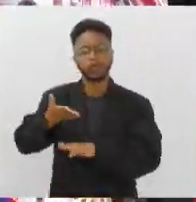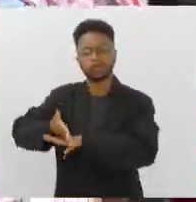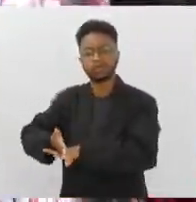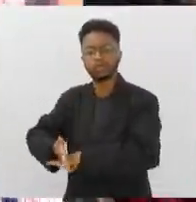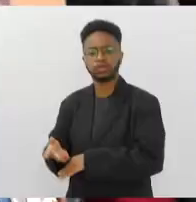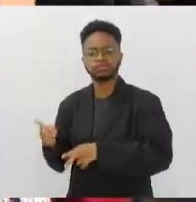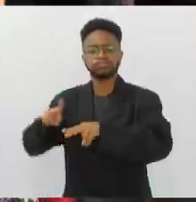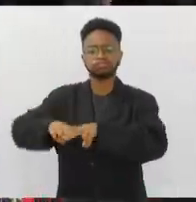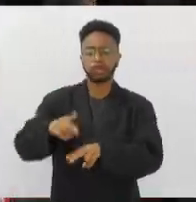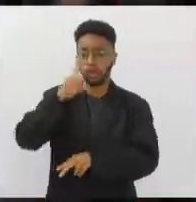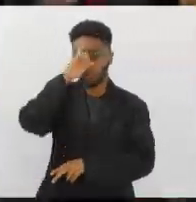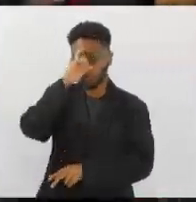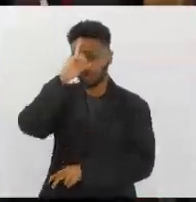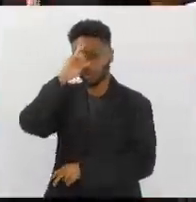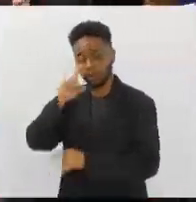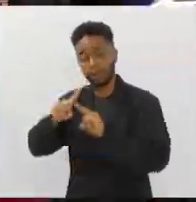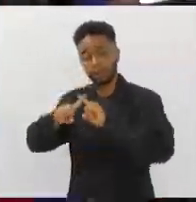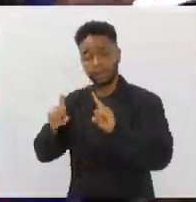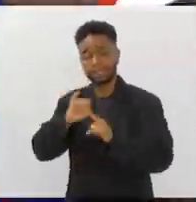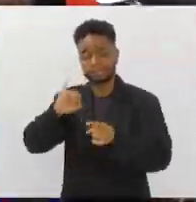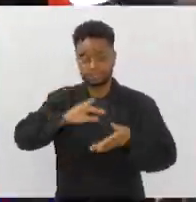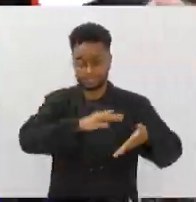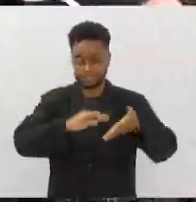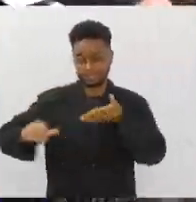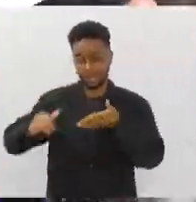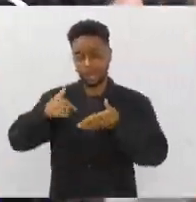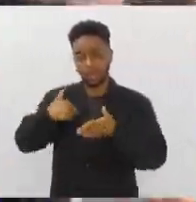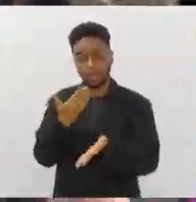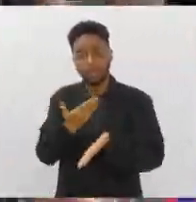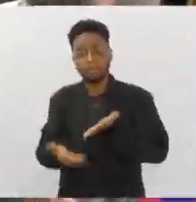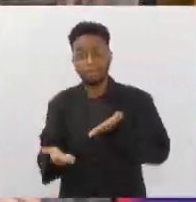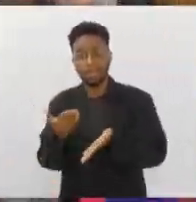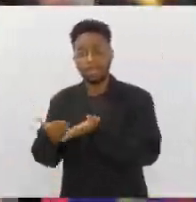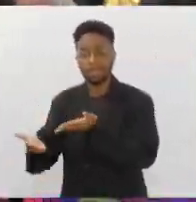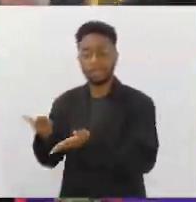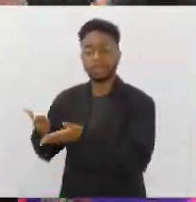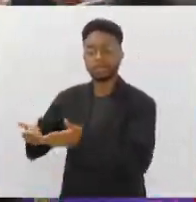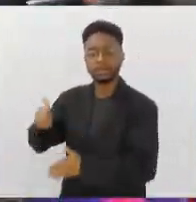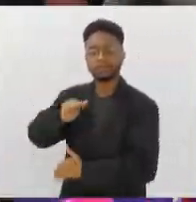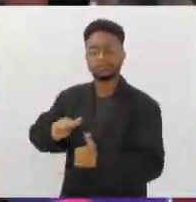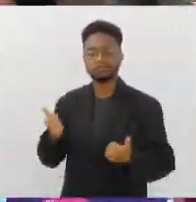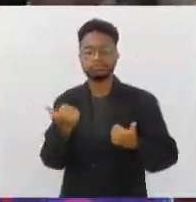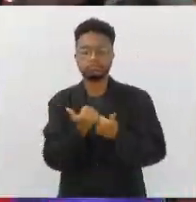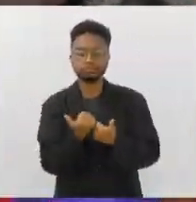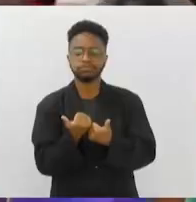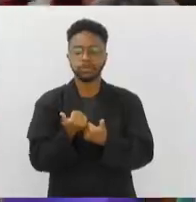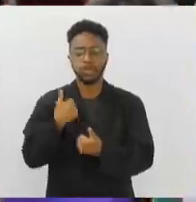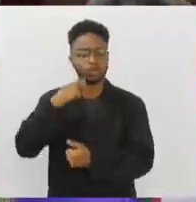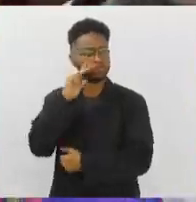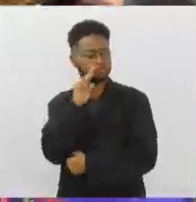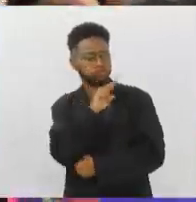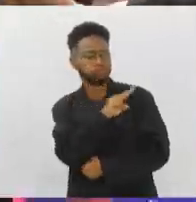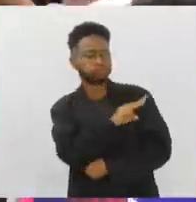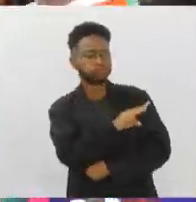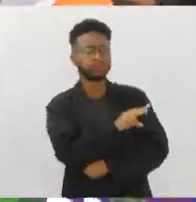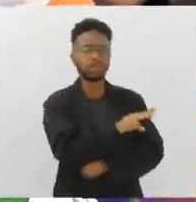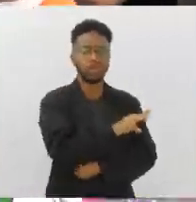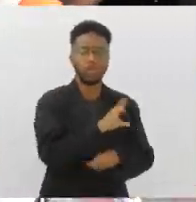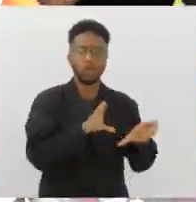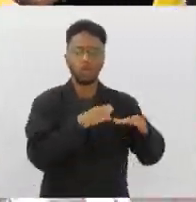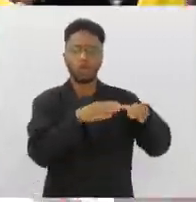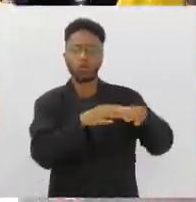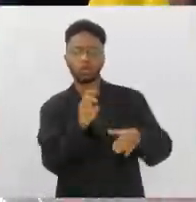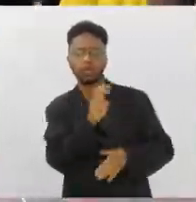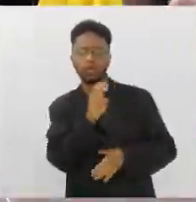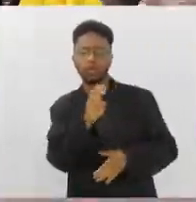Tô no hospício, se me tirar vou perder meu benefício. Olho pro lado, vejo o 5º